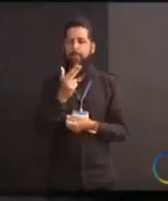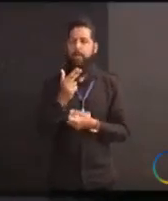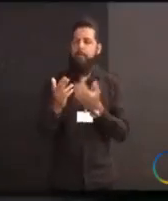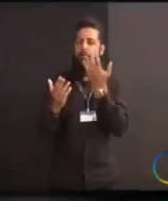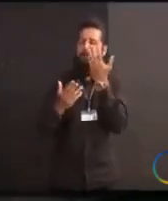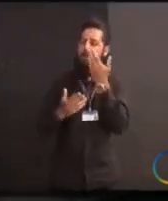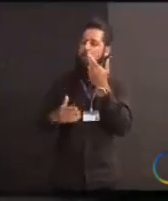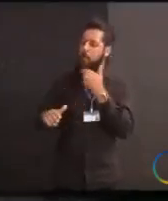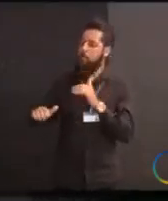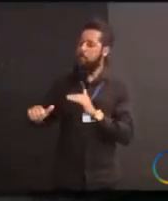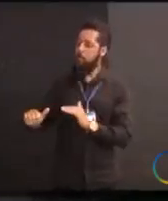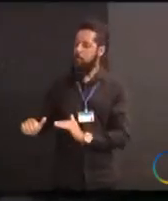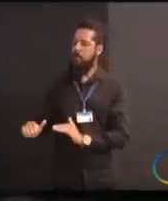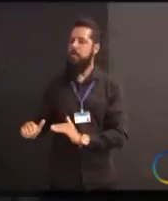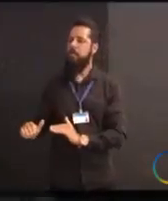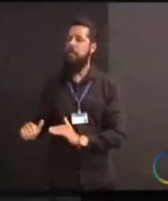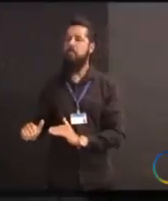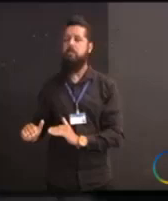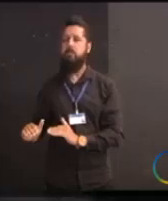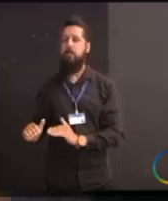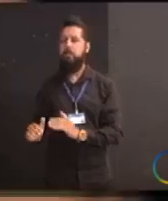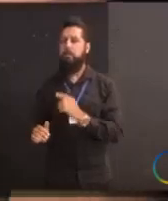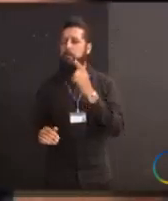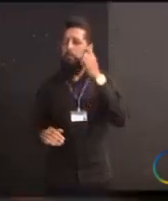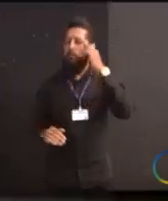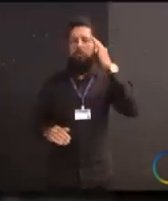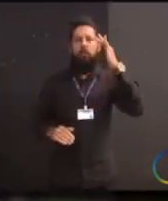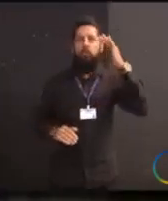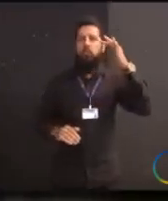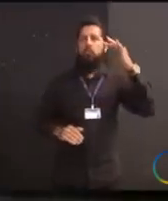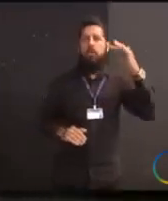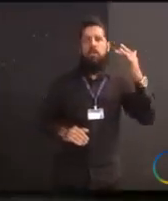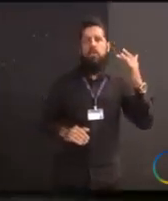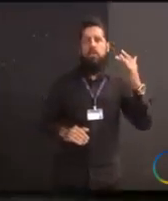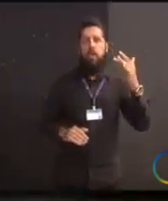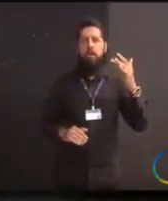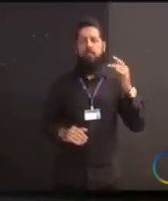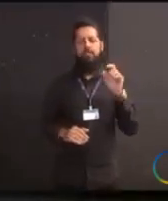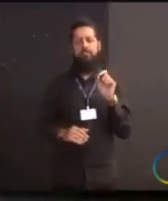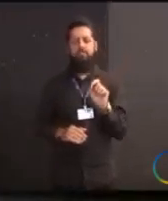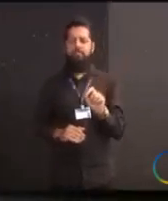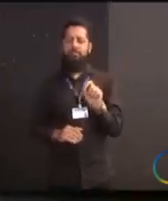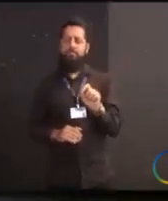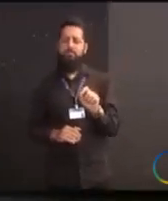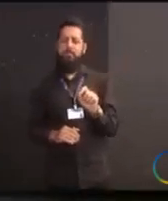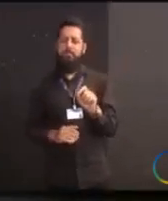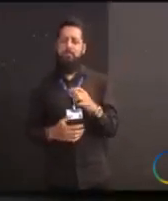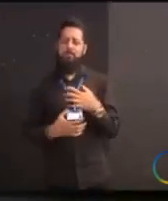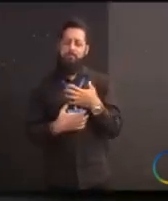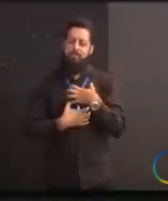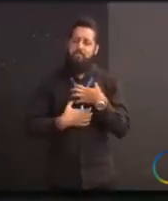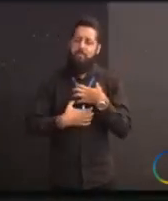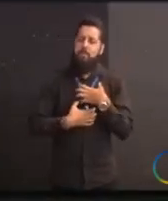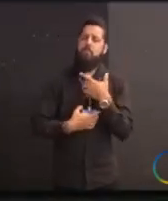ele. Só que eu não imaginava o preço desse comportamento.